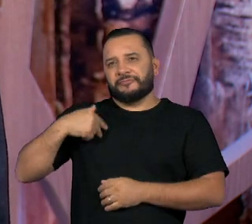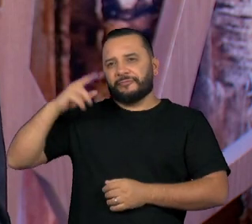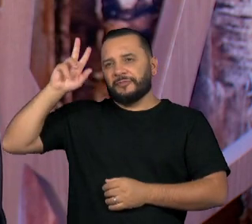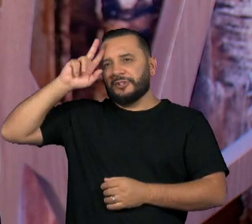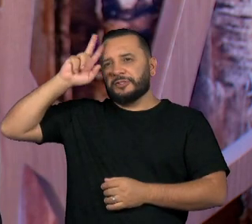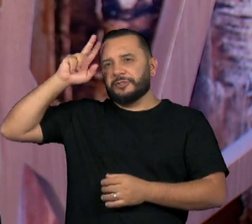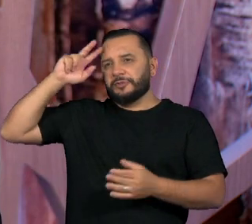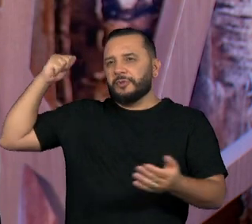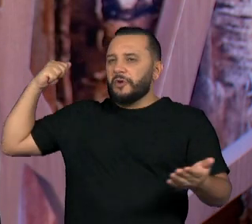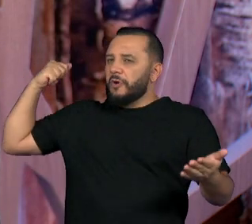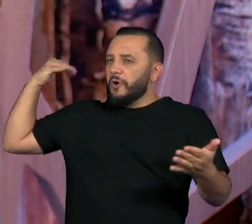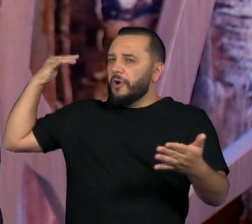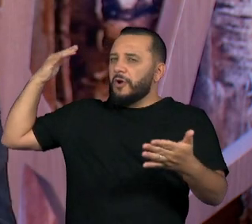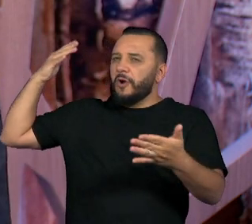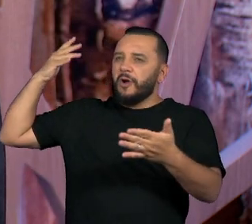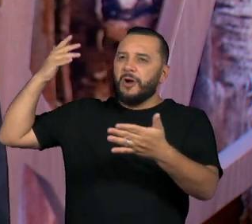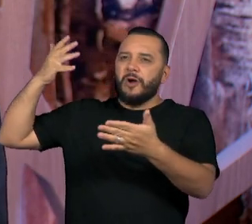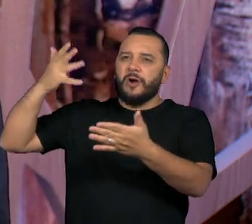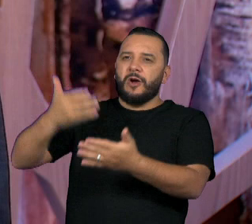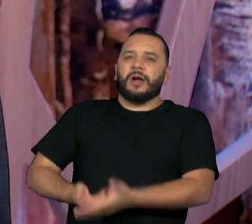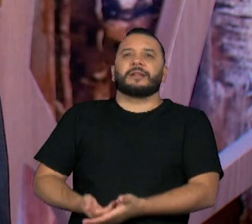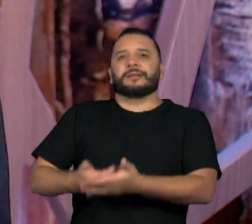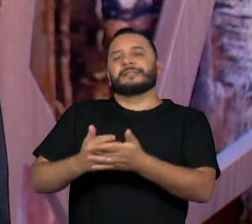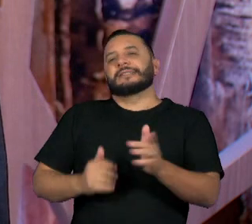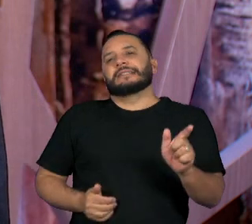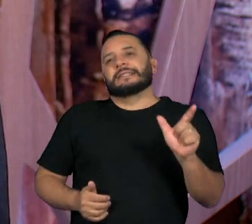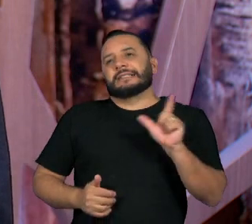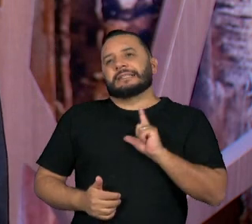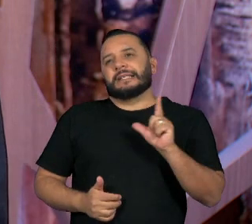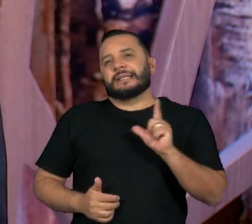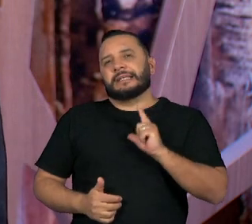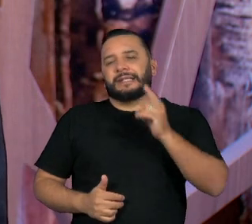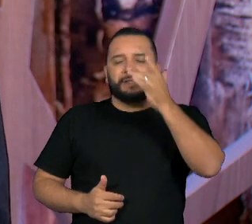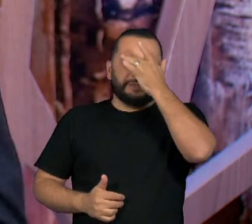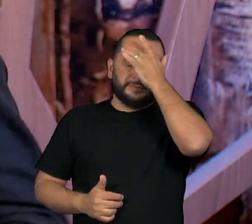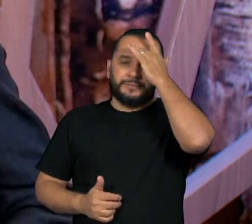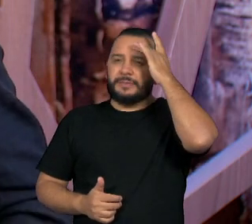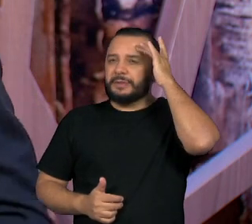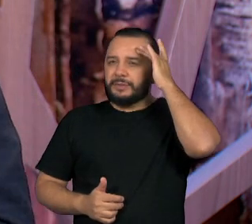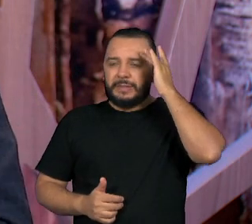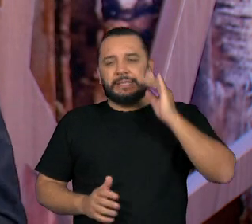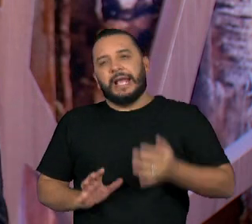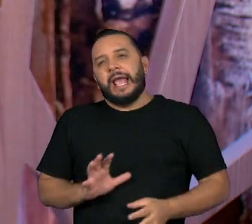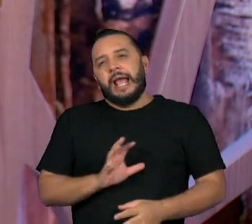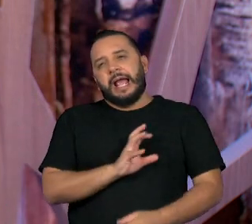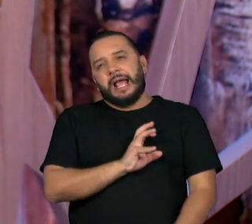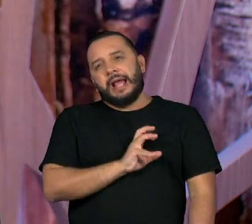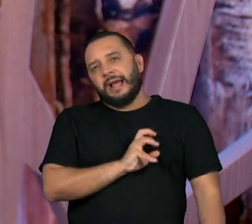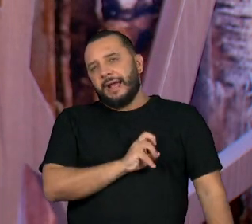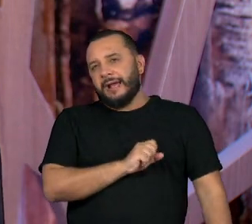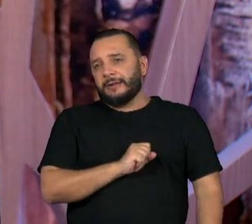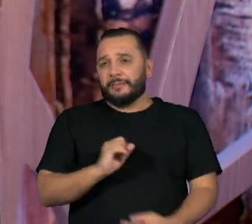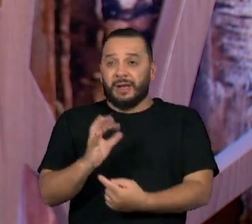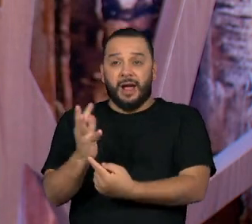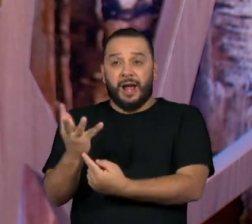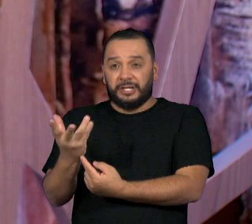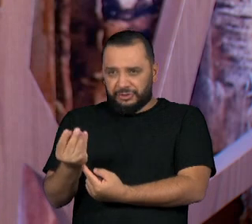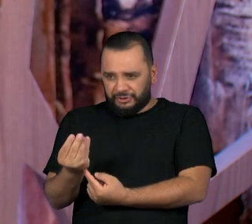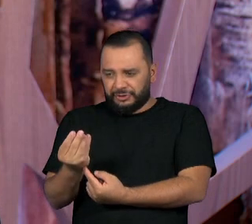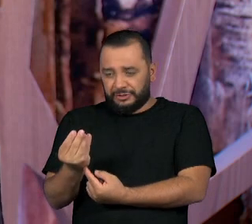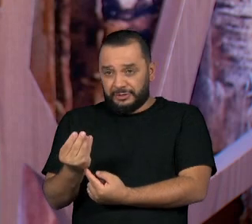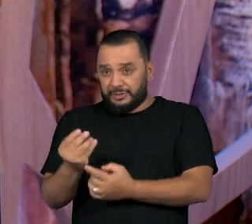sempre os mecenas, essas pessoas que são amantes da arte, que acabam financiando. É lógico